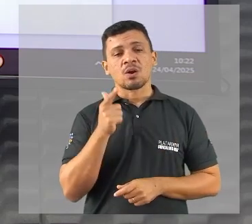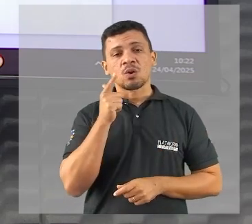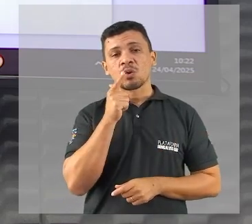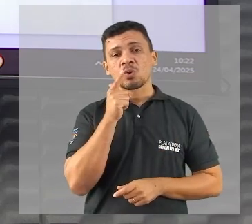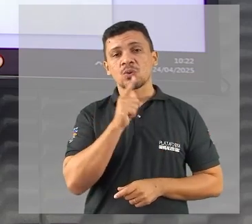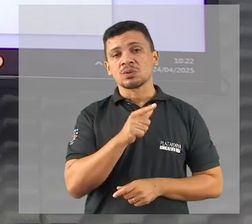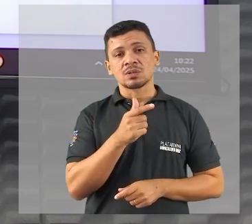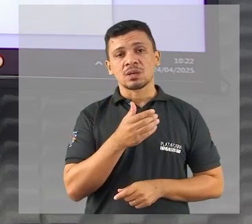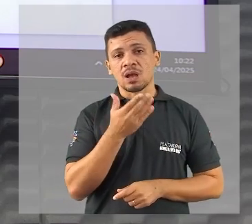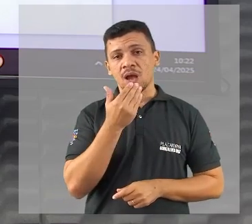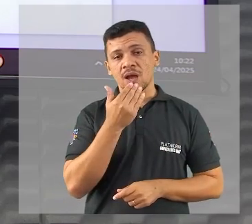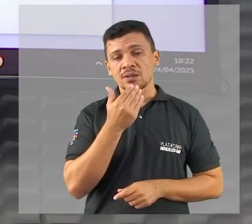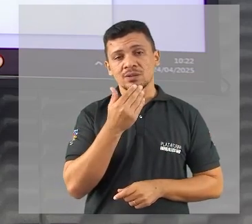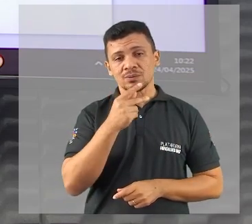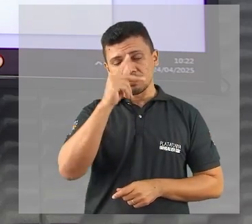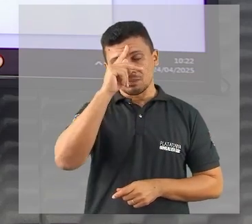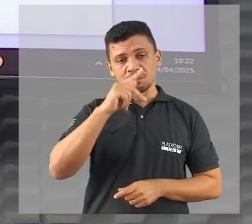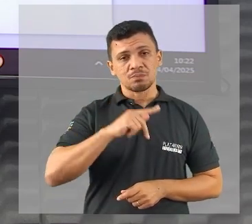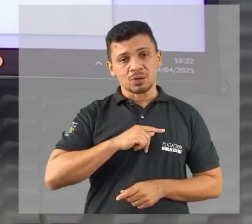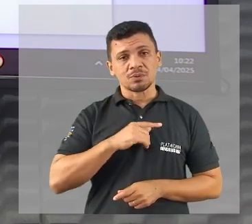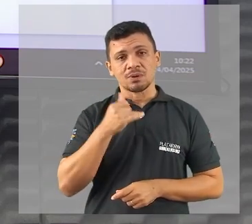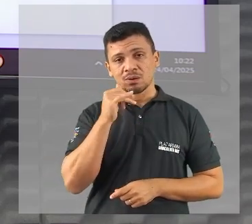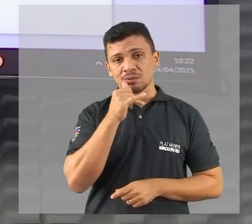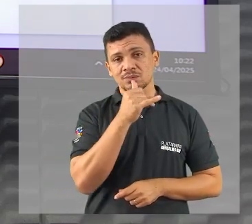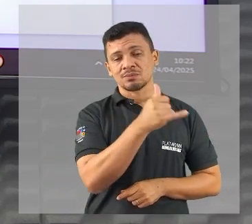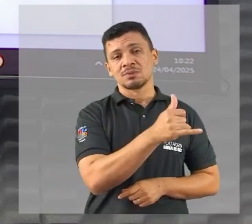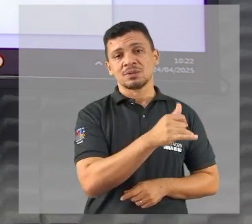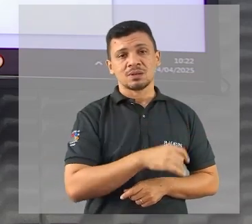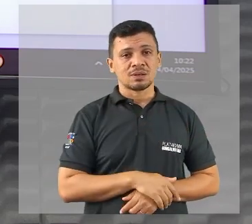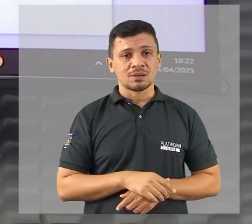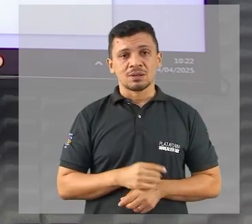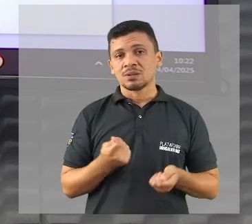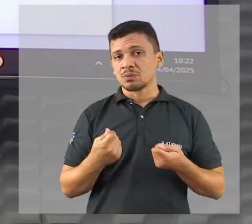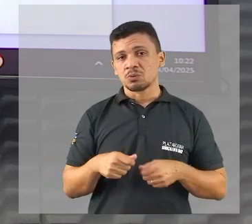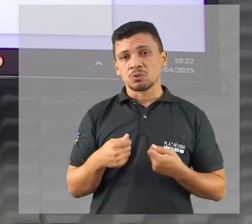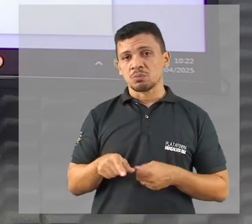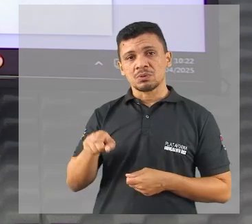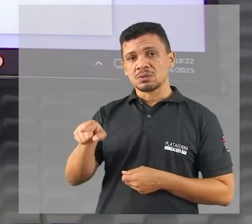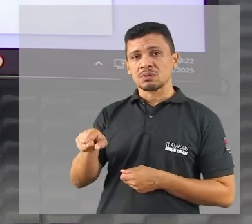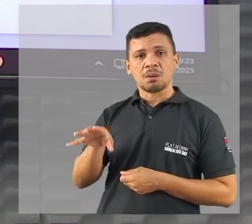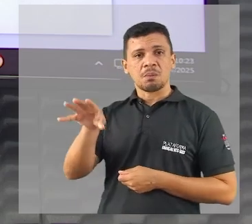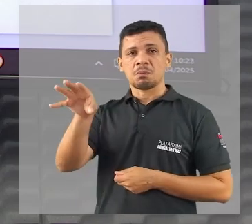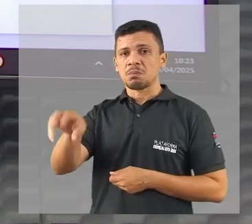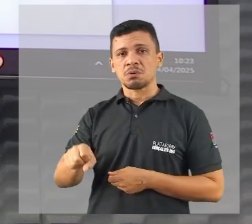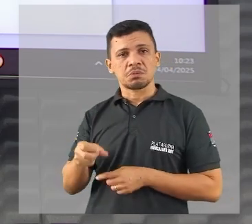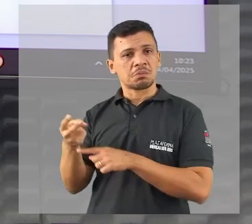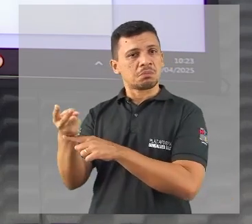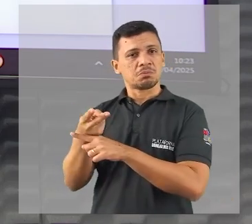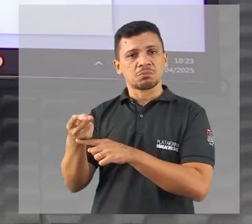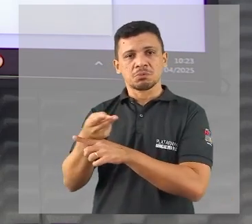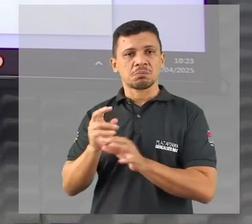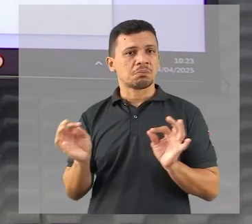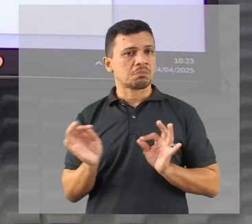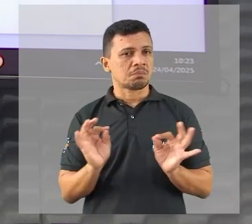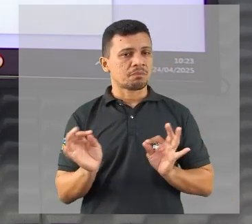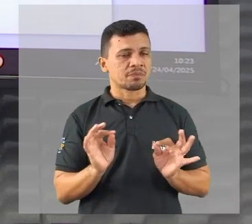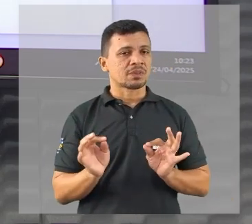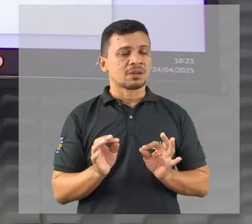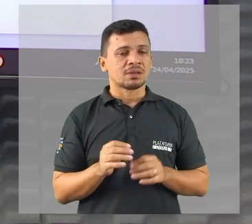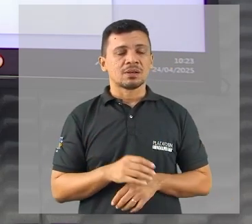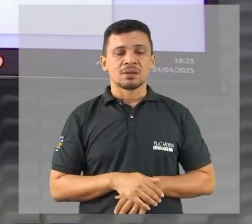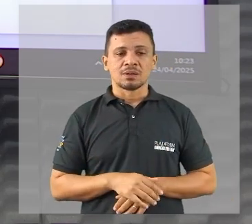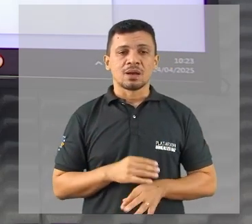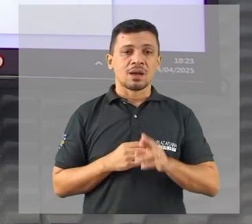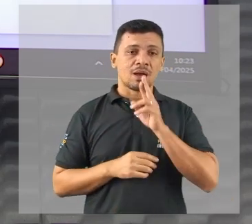conseguem obter a sua energia, conseguem obter o seu próprio alimento sem precisar de outro ser vivo, tá? Então, no